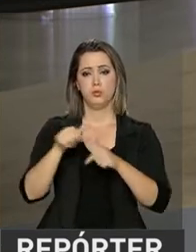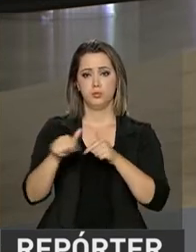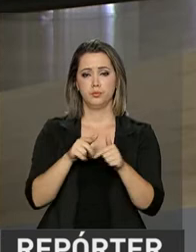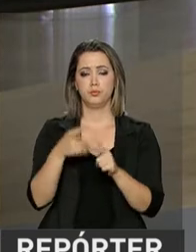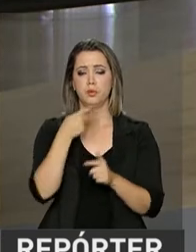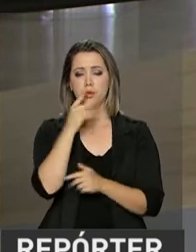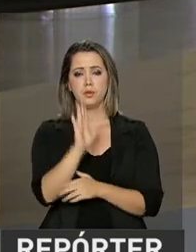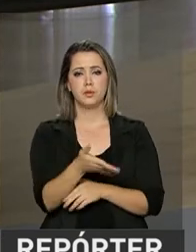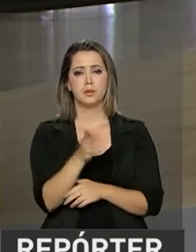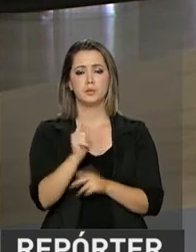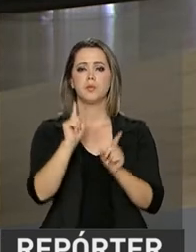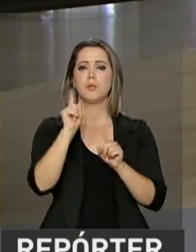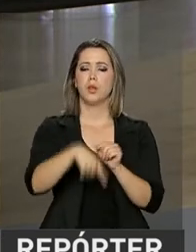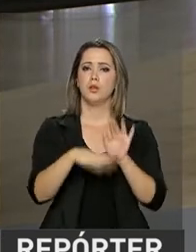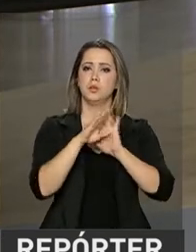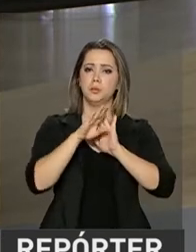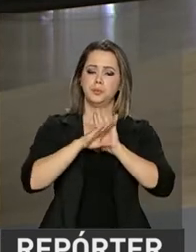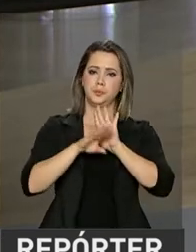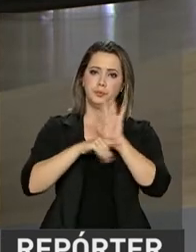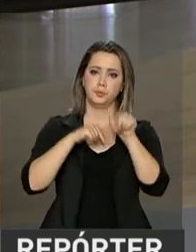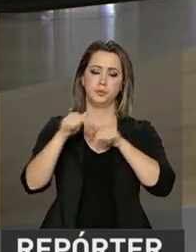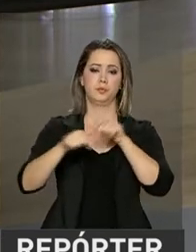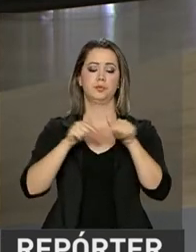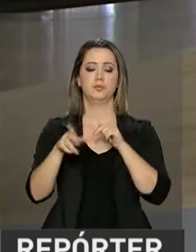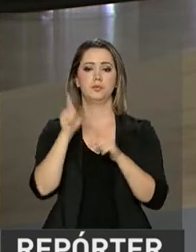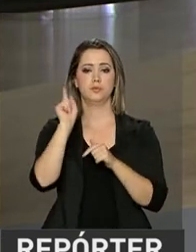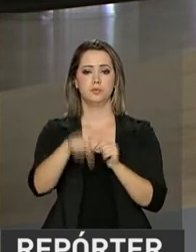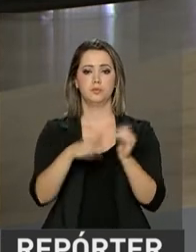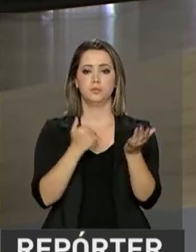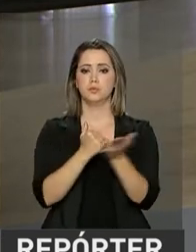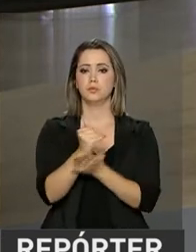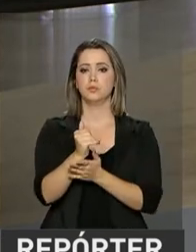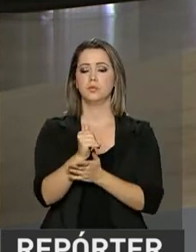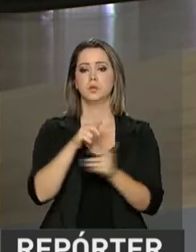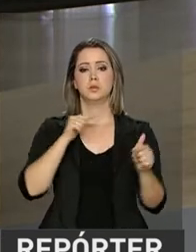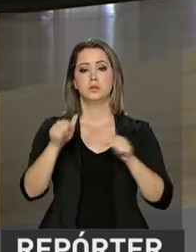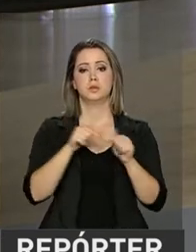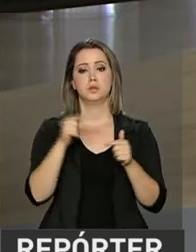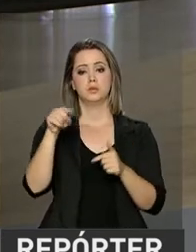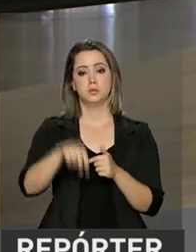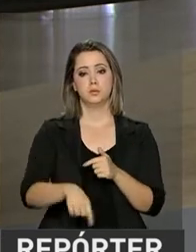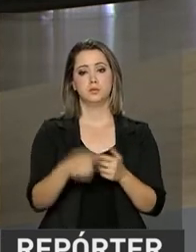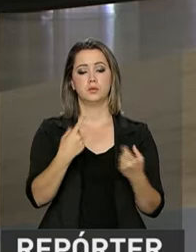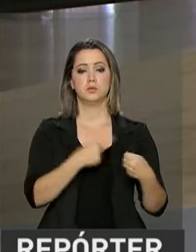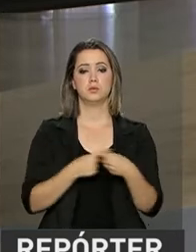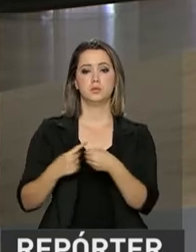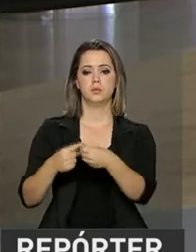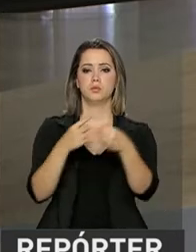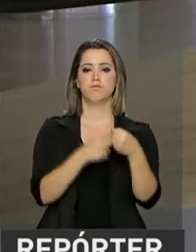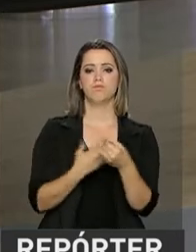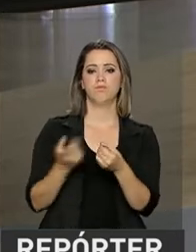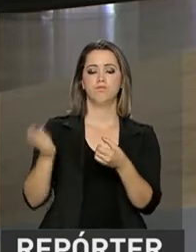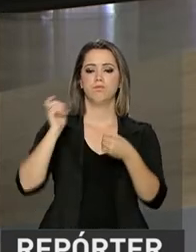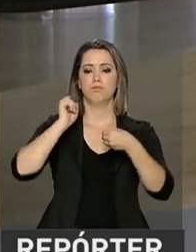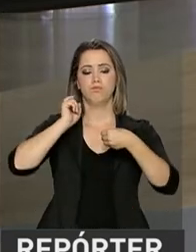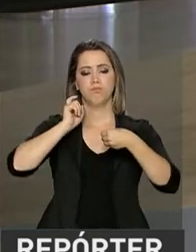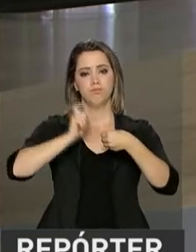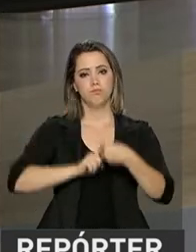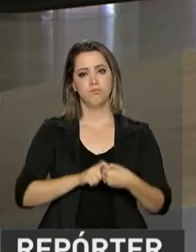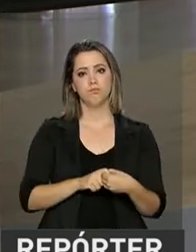eu esteja aqui são os planos de trabalho que devem ser colocados em prática nesses municípios para o o estabelecimento